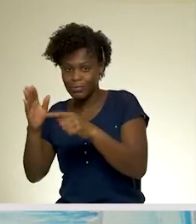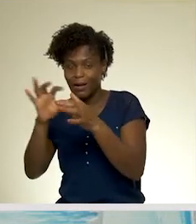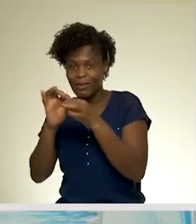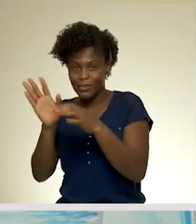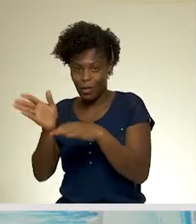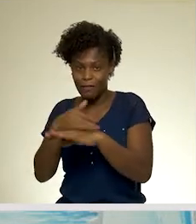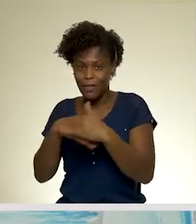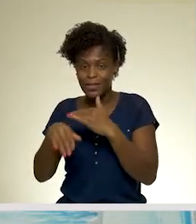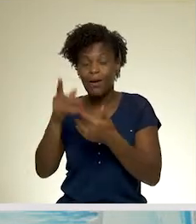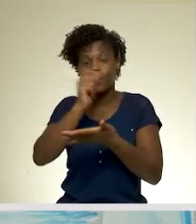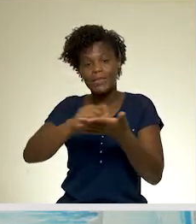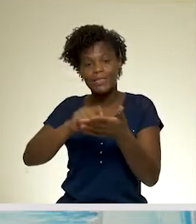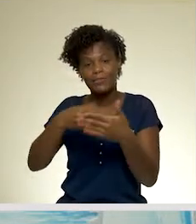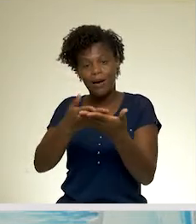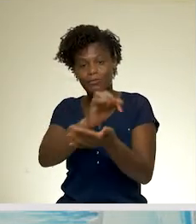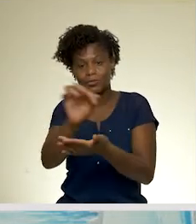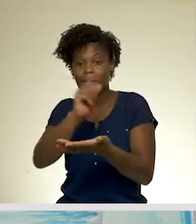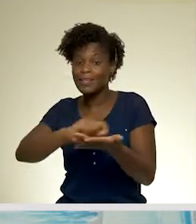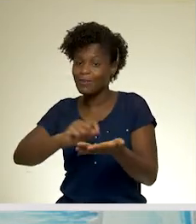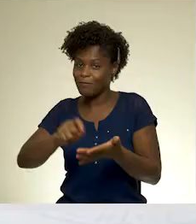um exercício para resolver.